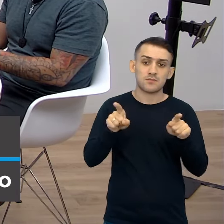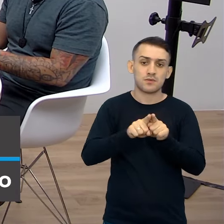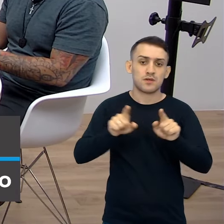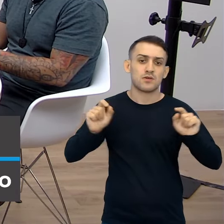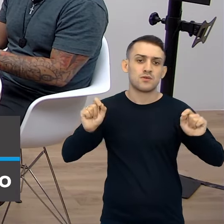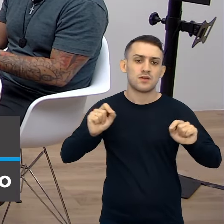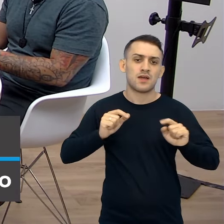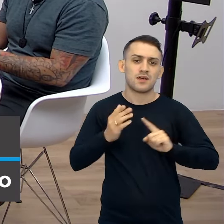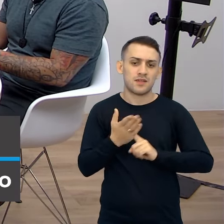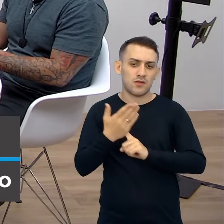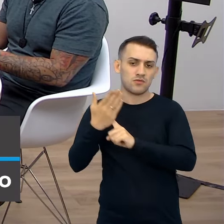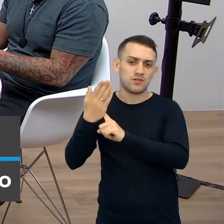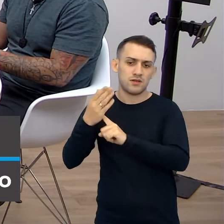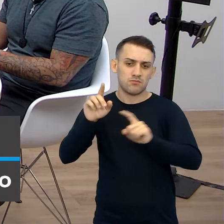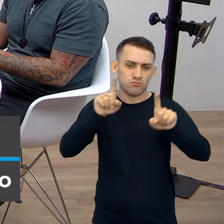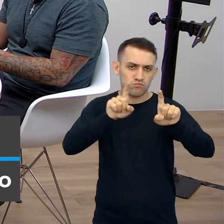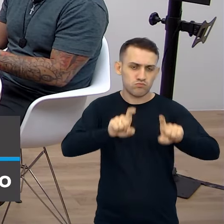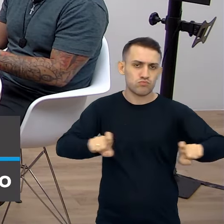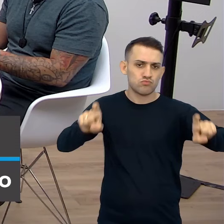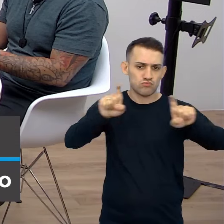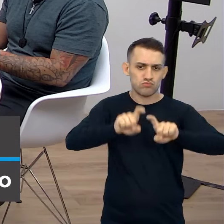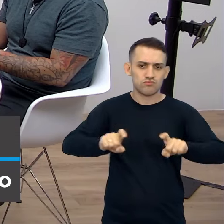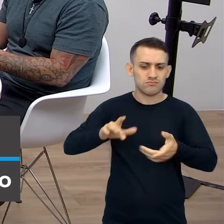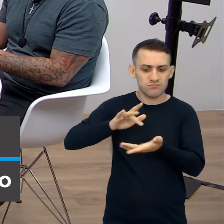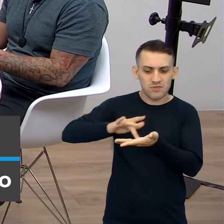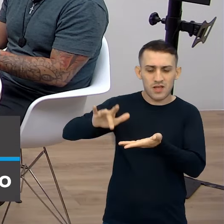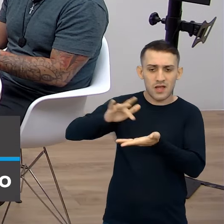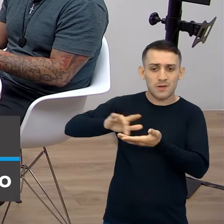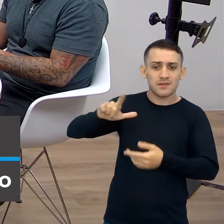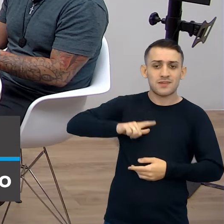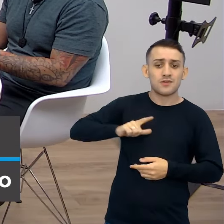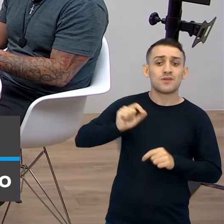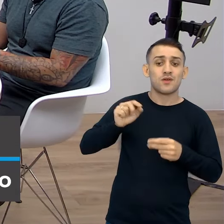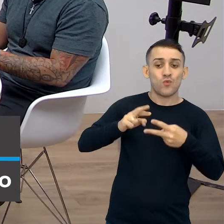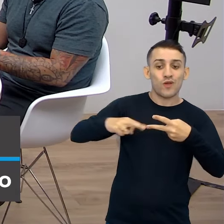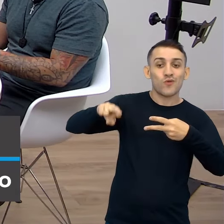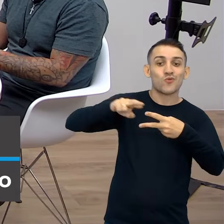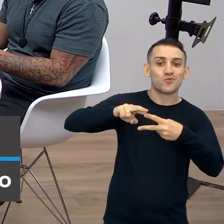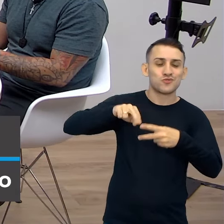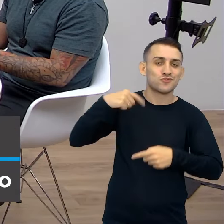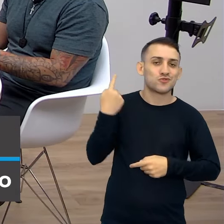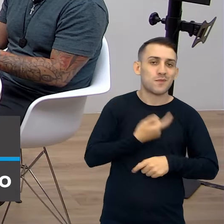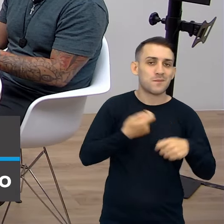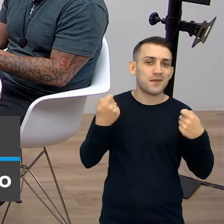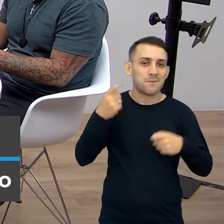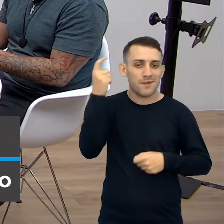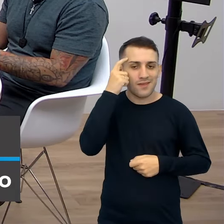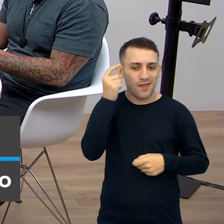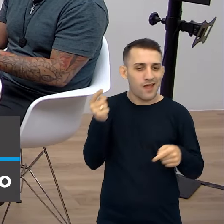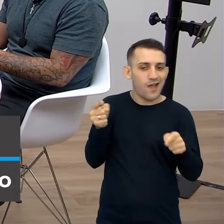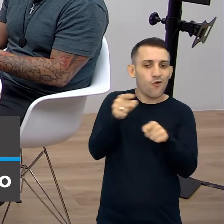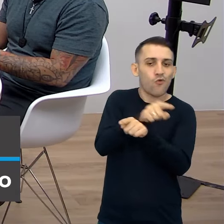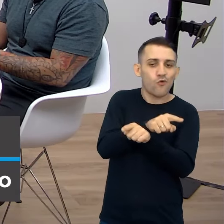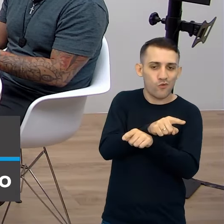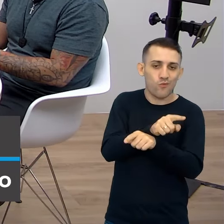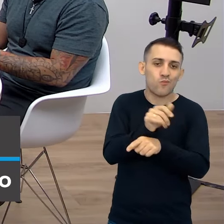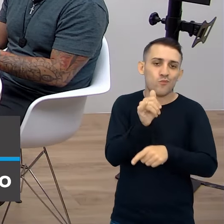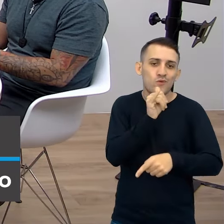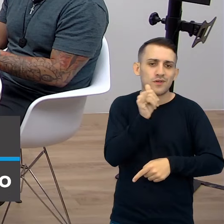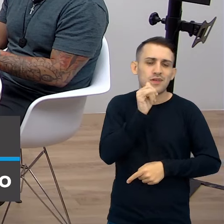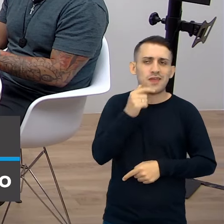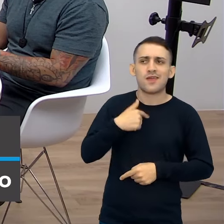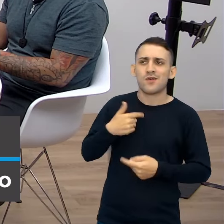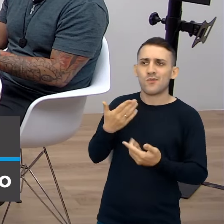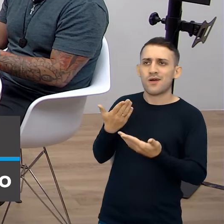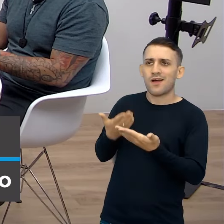a tecnologia computador, tablet, ela passa a ser um recurso. Então, acho que a gente tem que começar a pensar ao contrário, né? Mesma coisa, eu dou aula